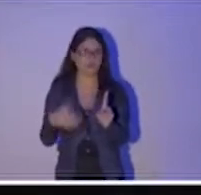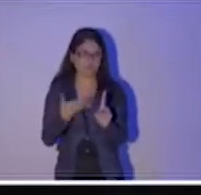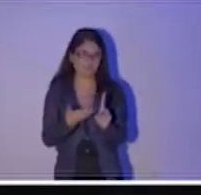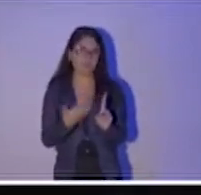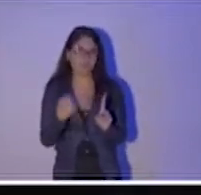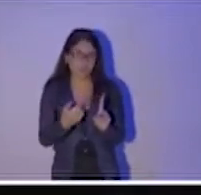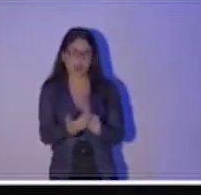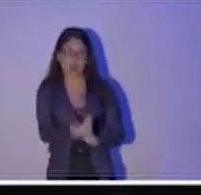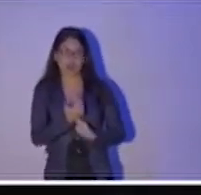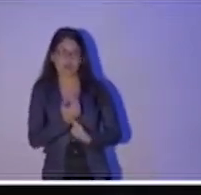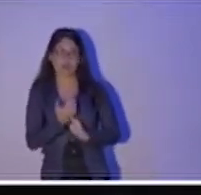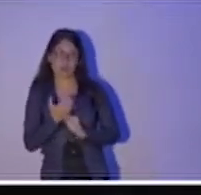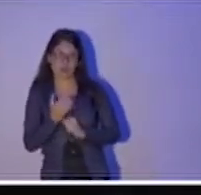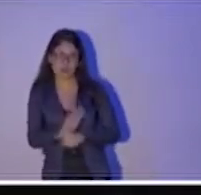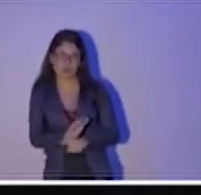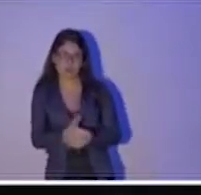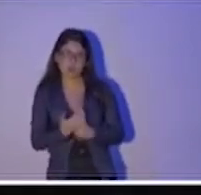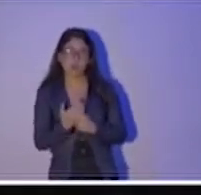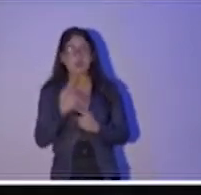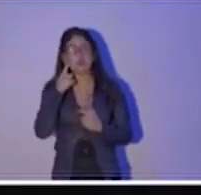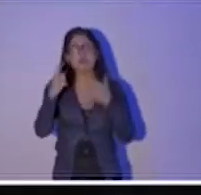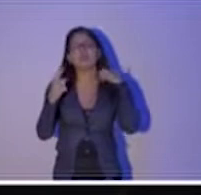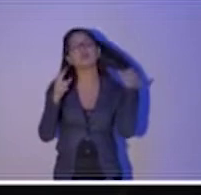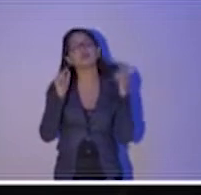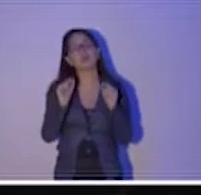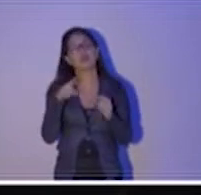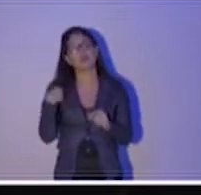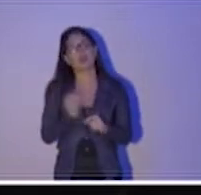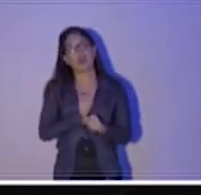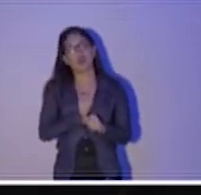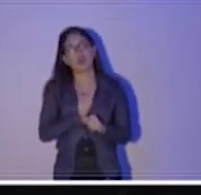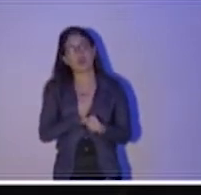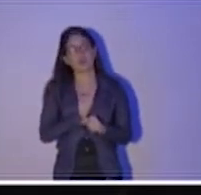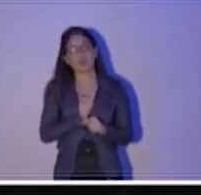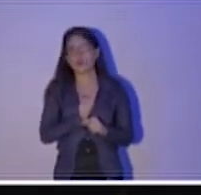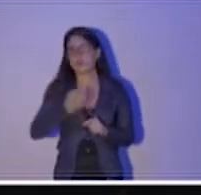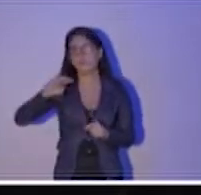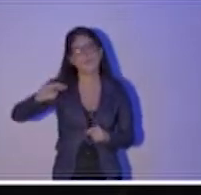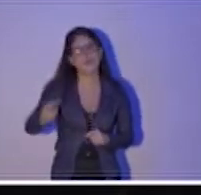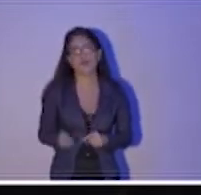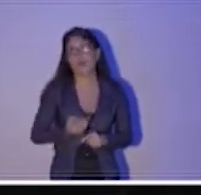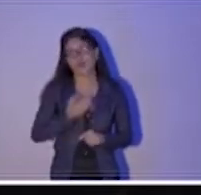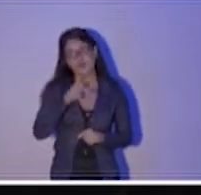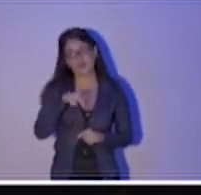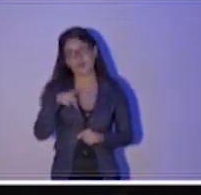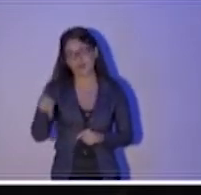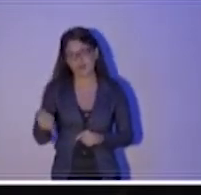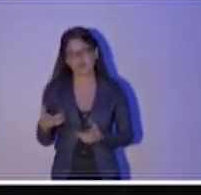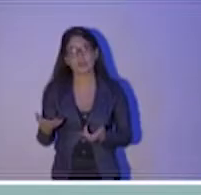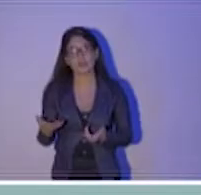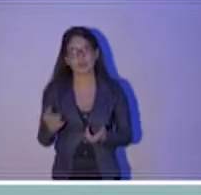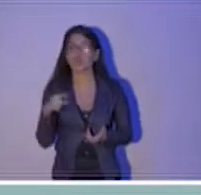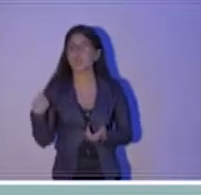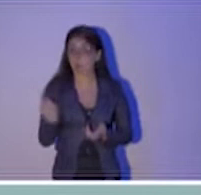para fazer. Eu sempre penso que nós somos muitos milhões de professores. Nós temos a